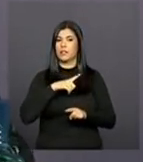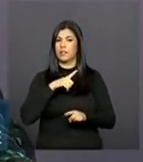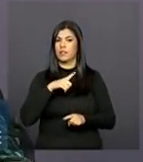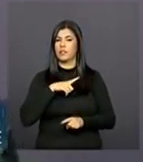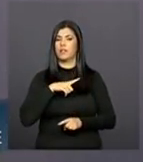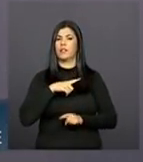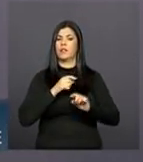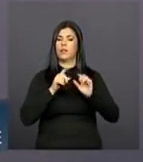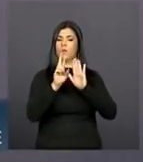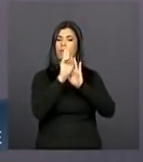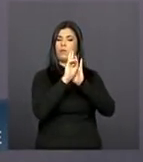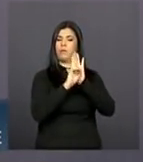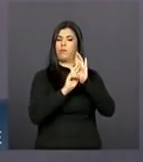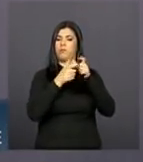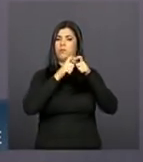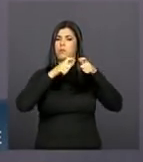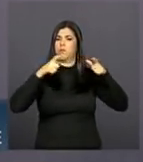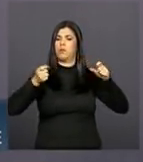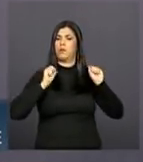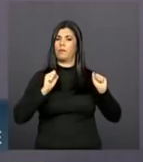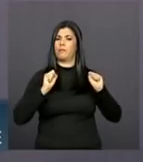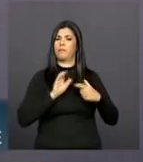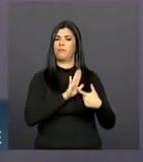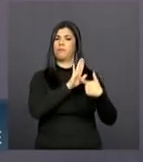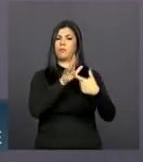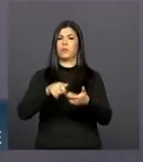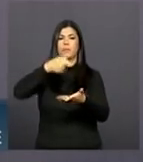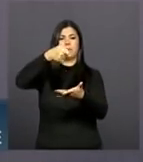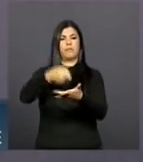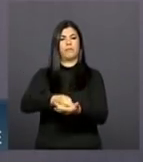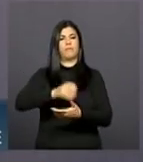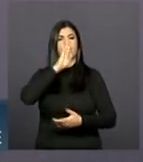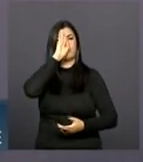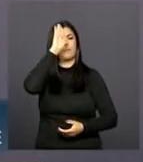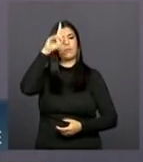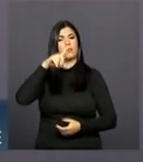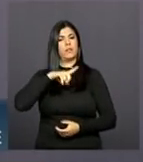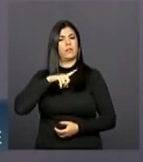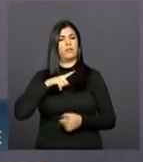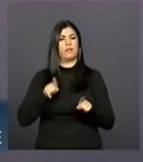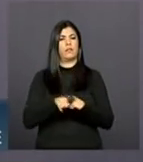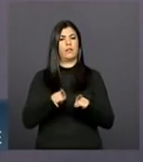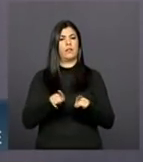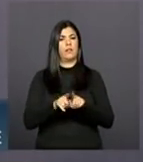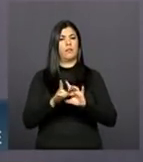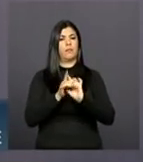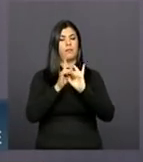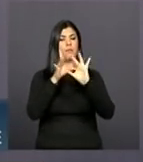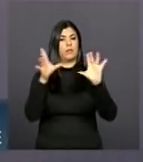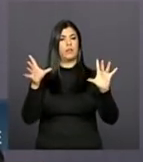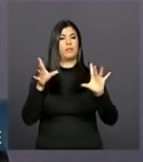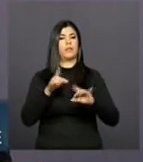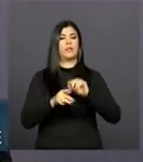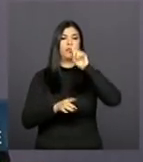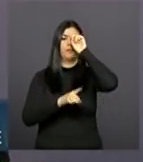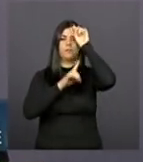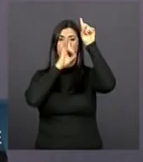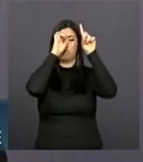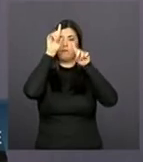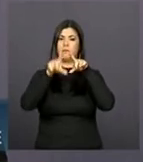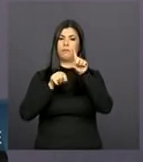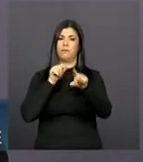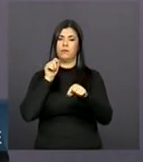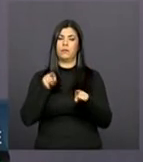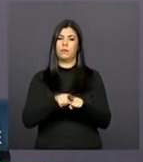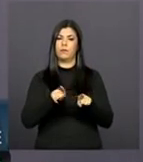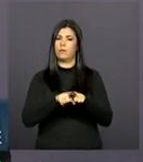relatório permita reafirmar a prioridade que devemos dar às liberdades democráticas